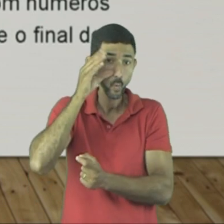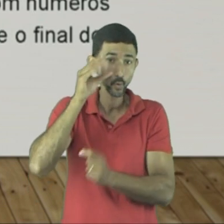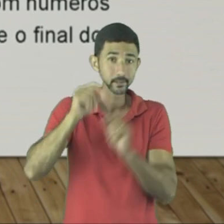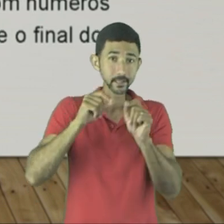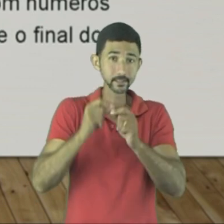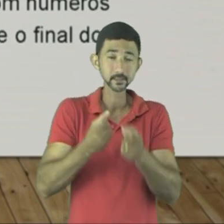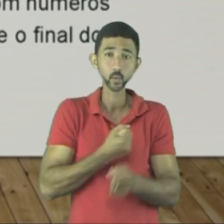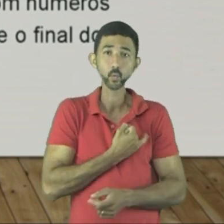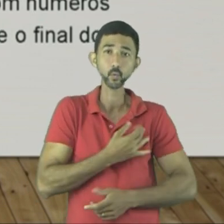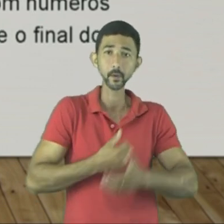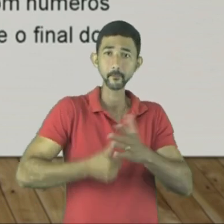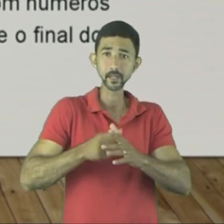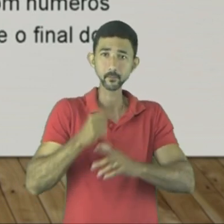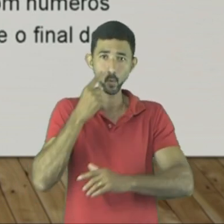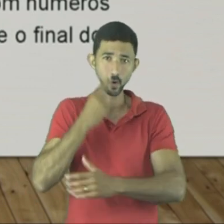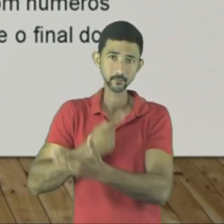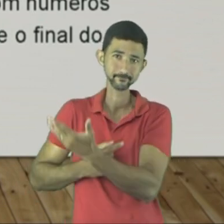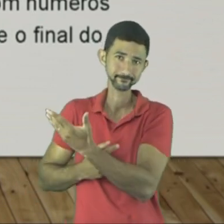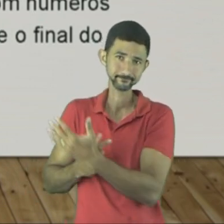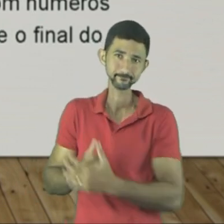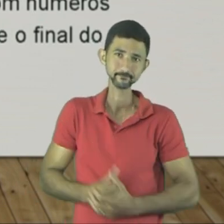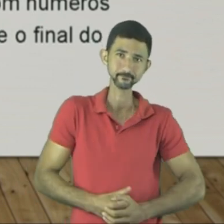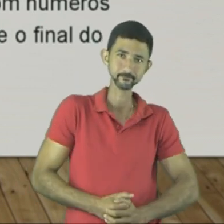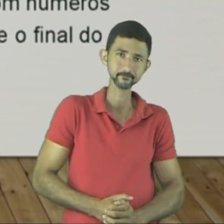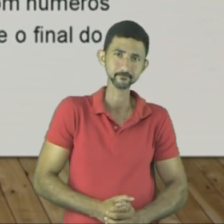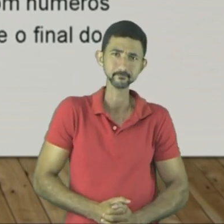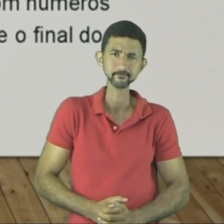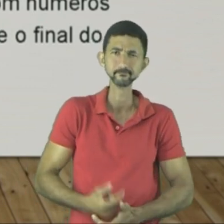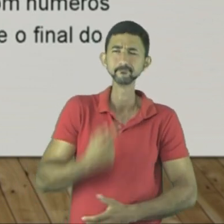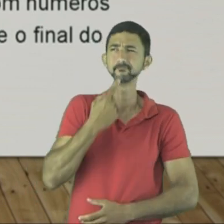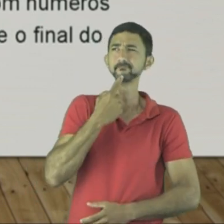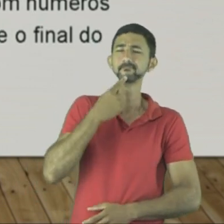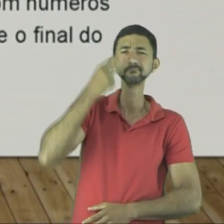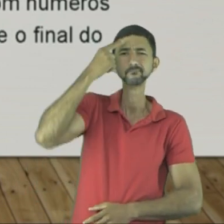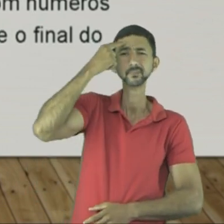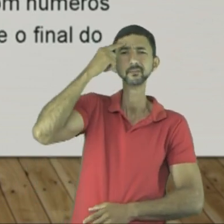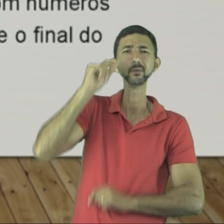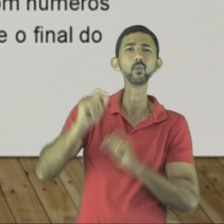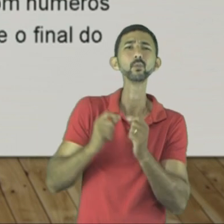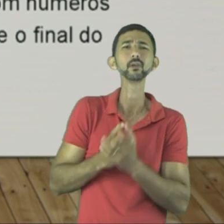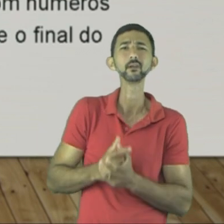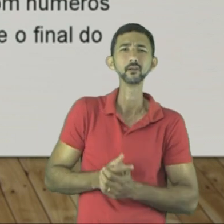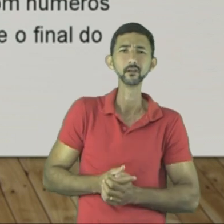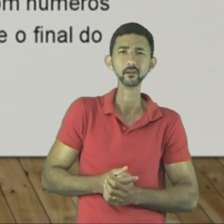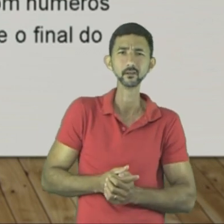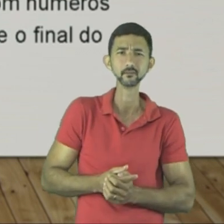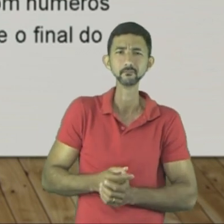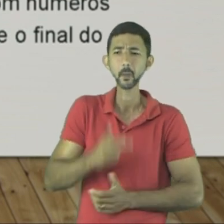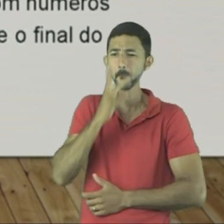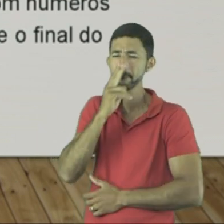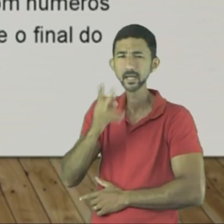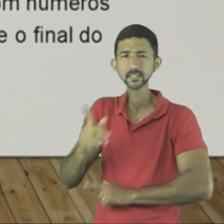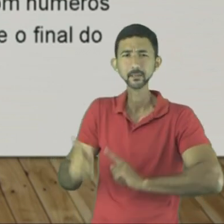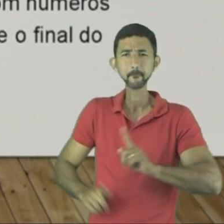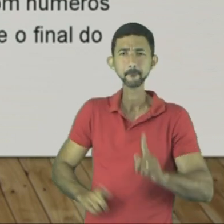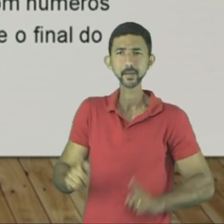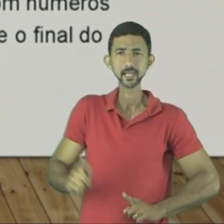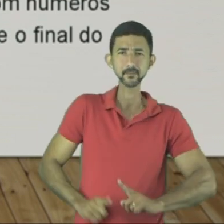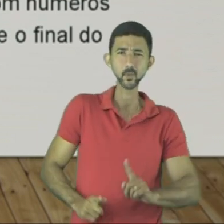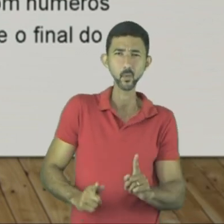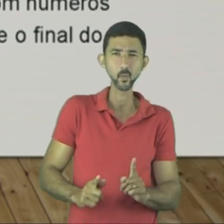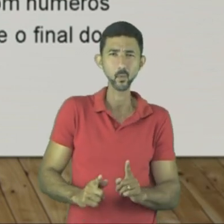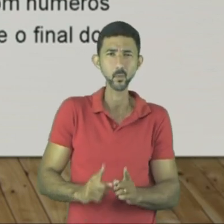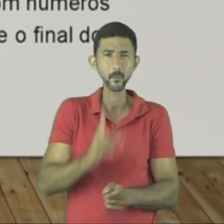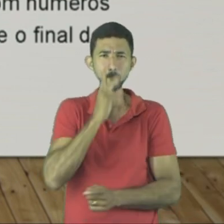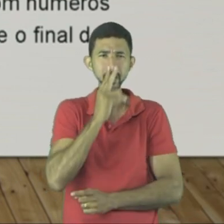curiosidades sobre os números primos. Ó. Primo, geralmente, eu considero como o irmão... Calma.